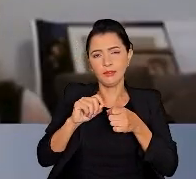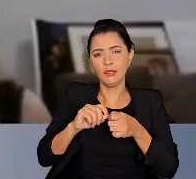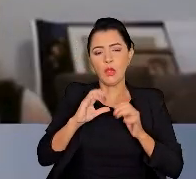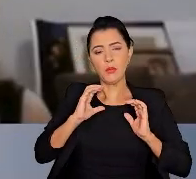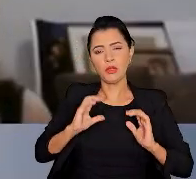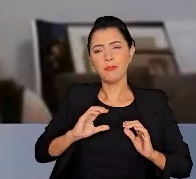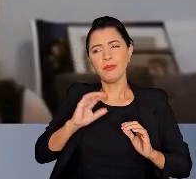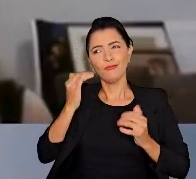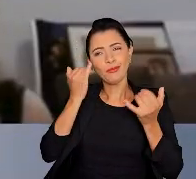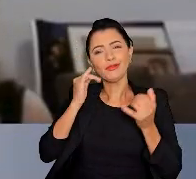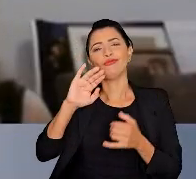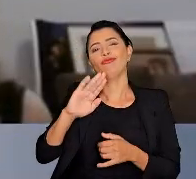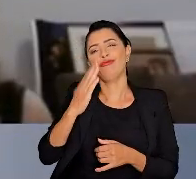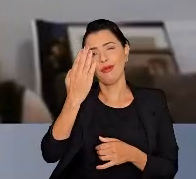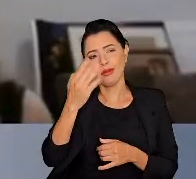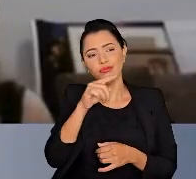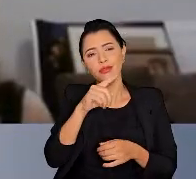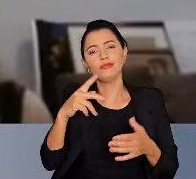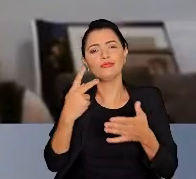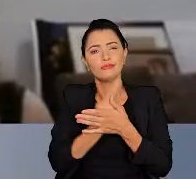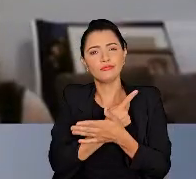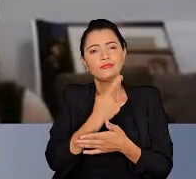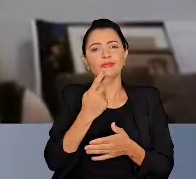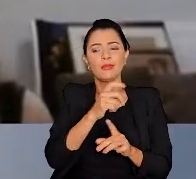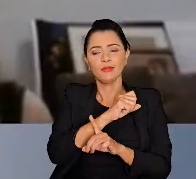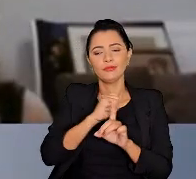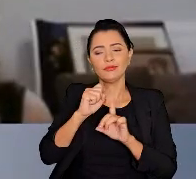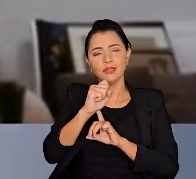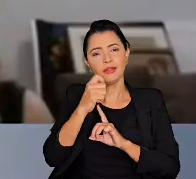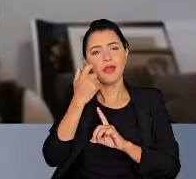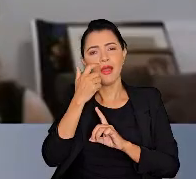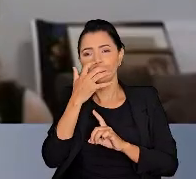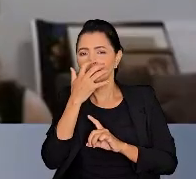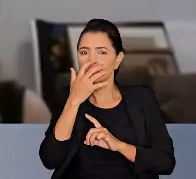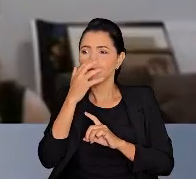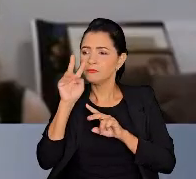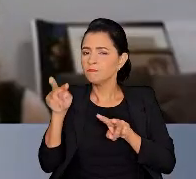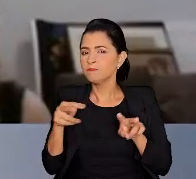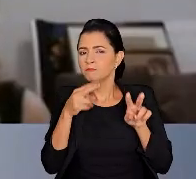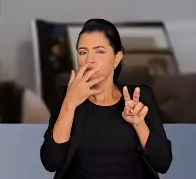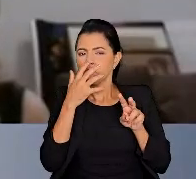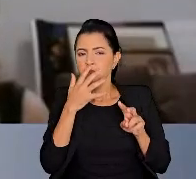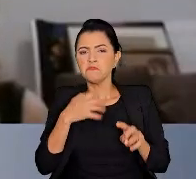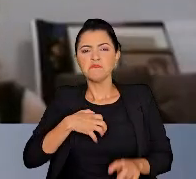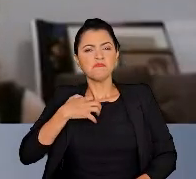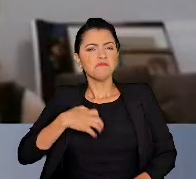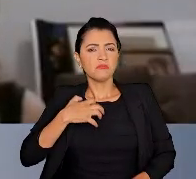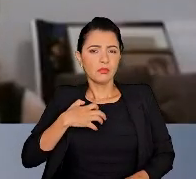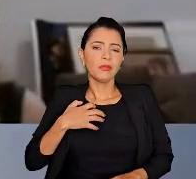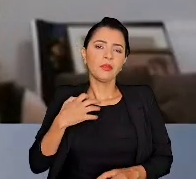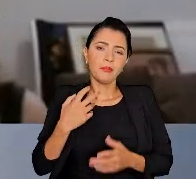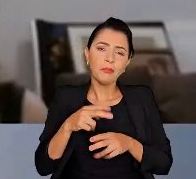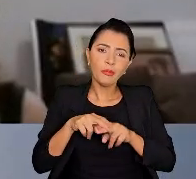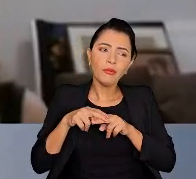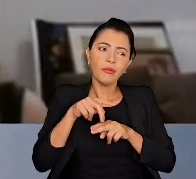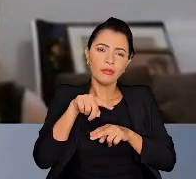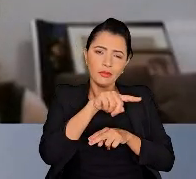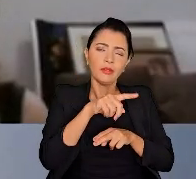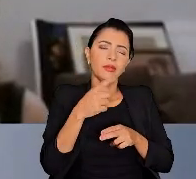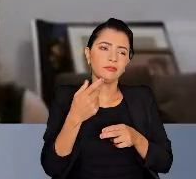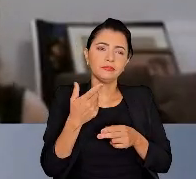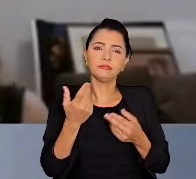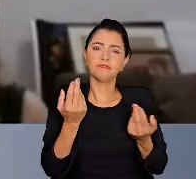e que acabavam gerando por toda a sociedade uma animosidade em relação a eles